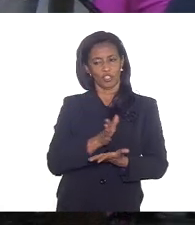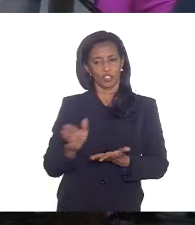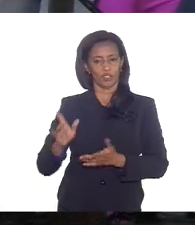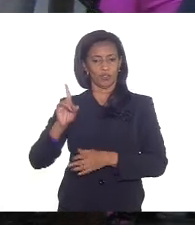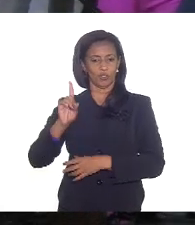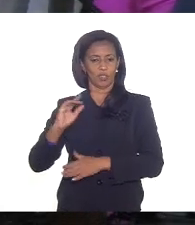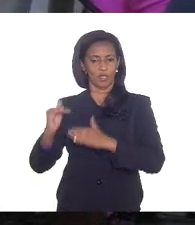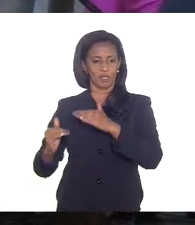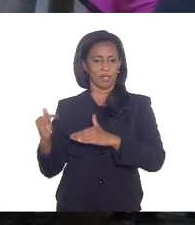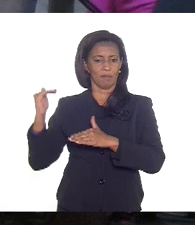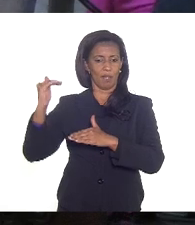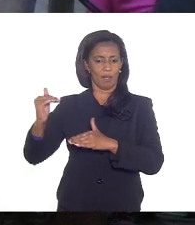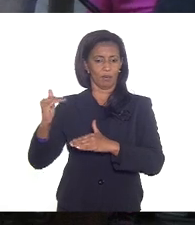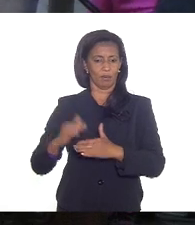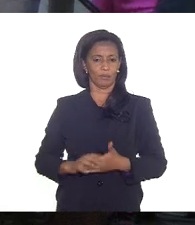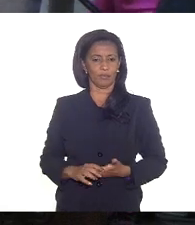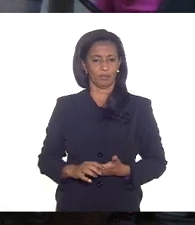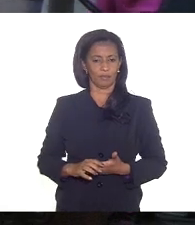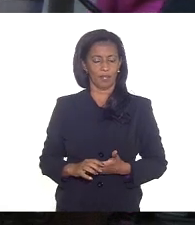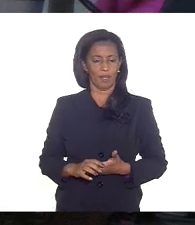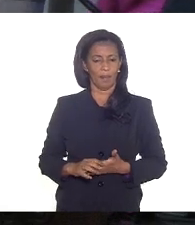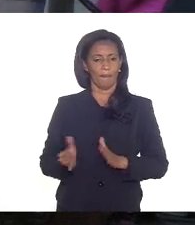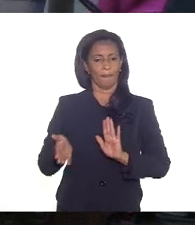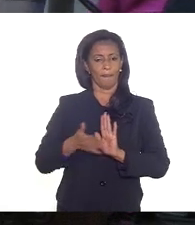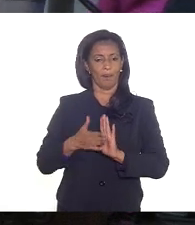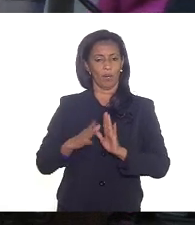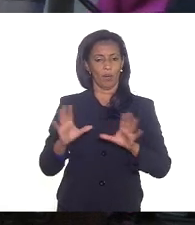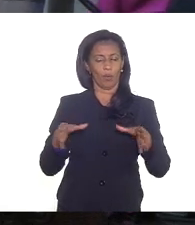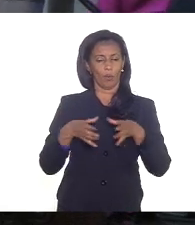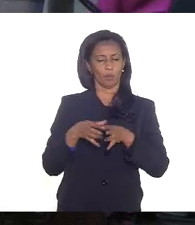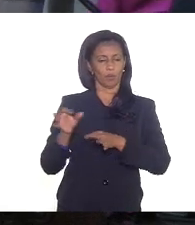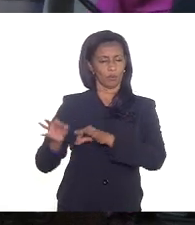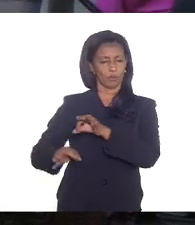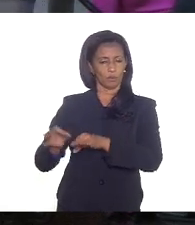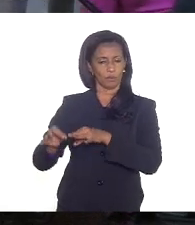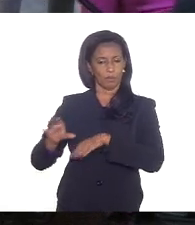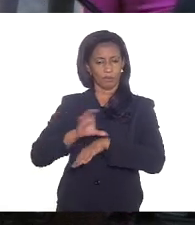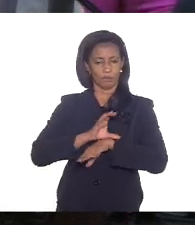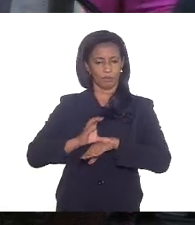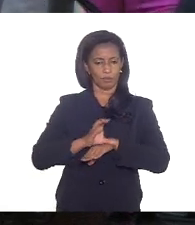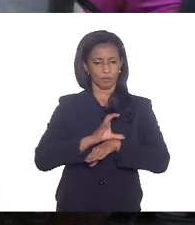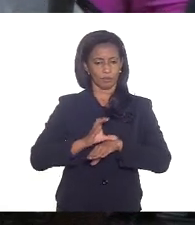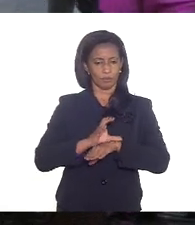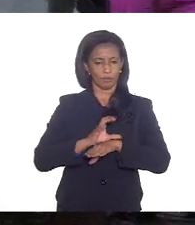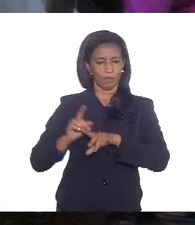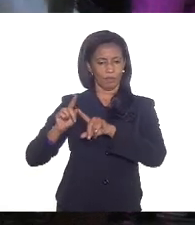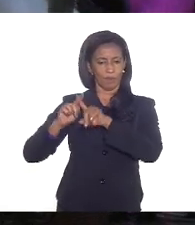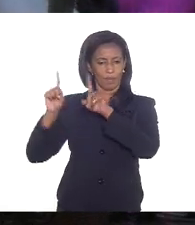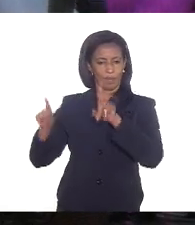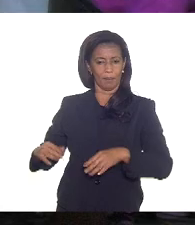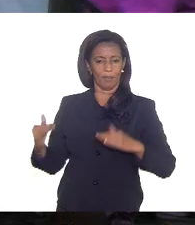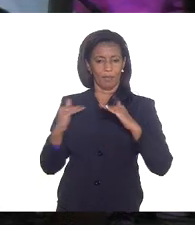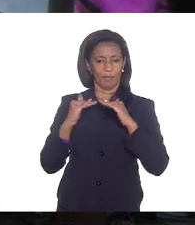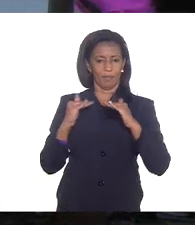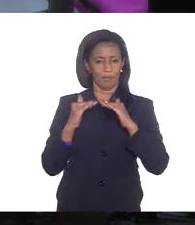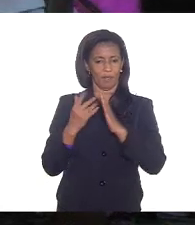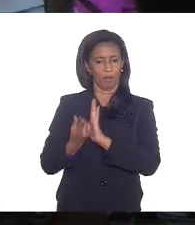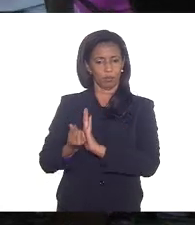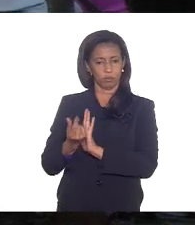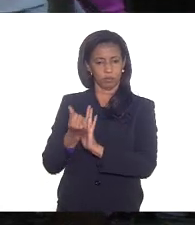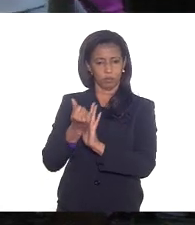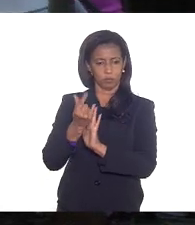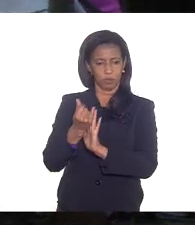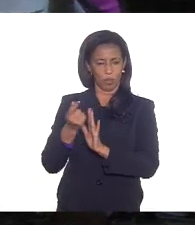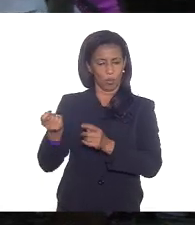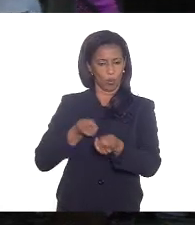casos embargador e dá outras providências pareceres da comissão de coleção de superar condicionalidades Servidor Público favorável e de orçamento Finanças fiscalização